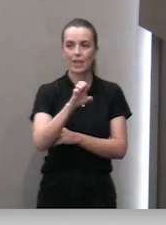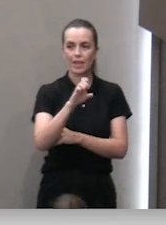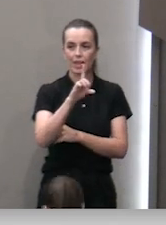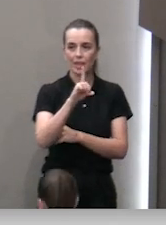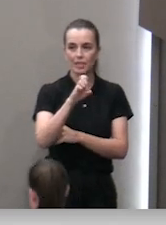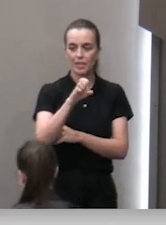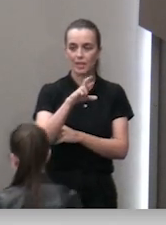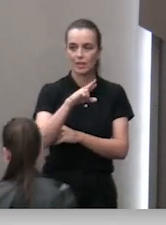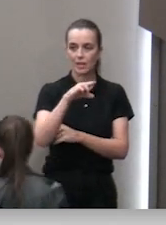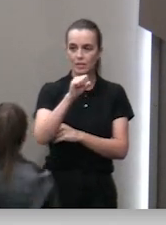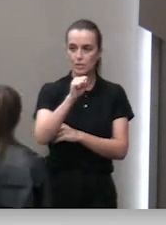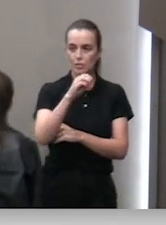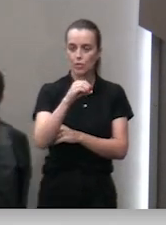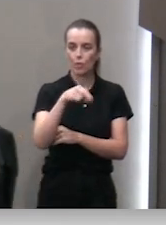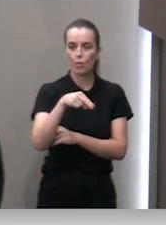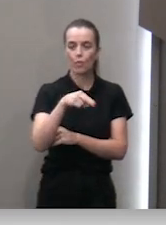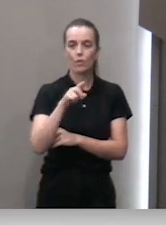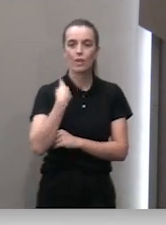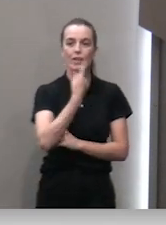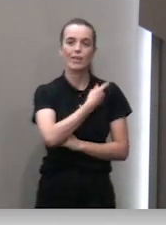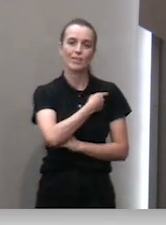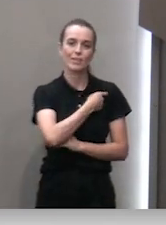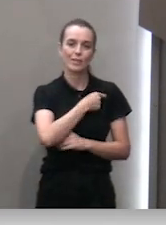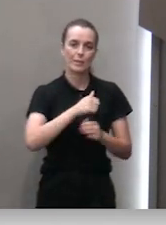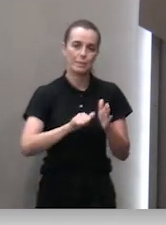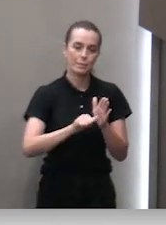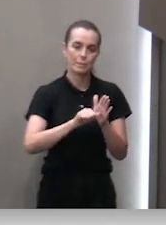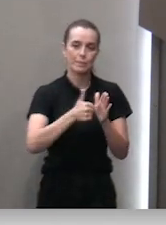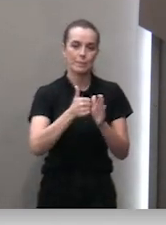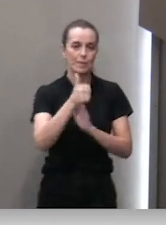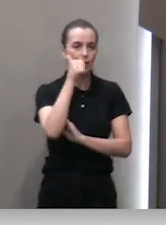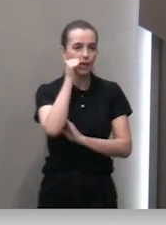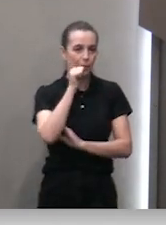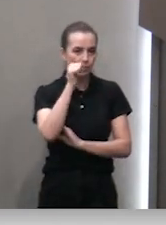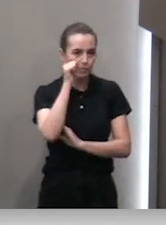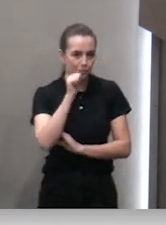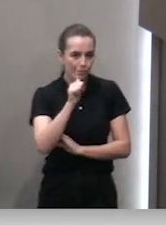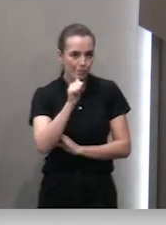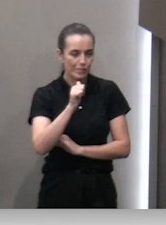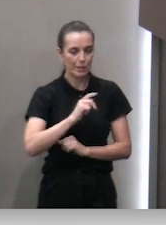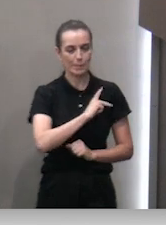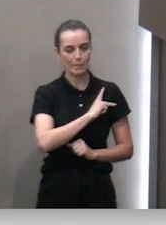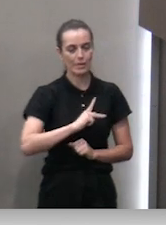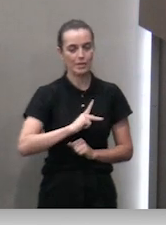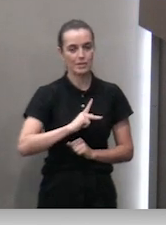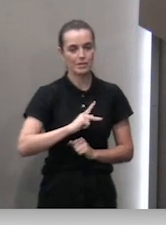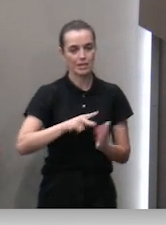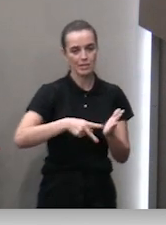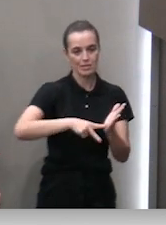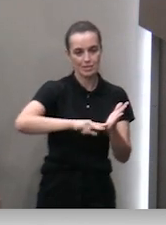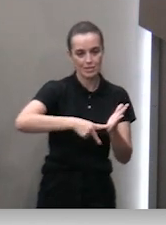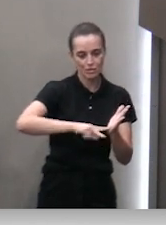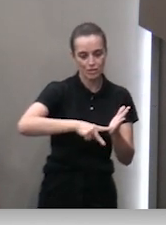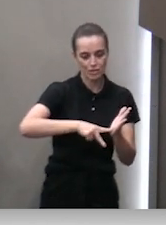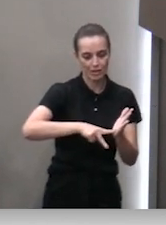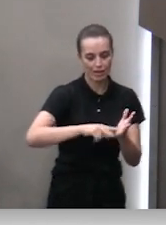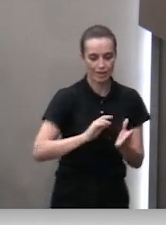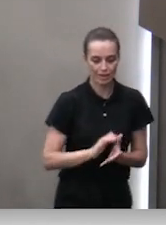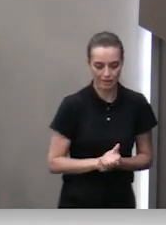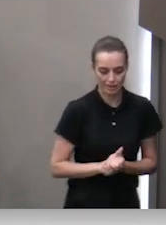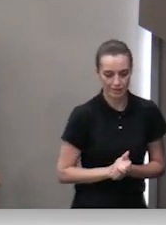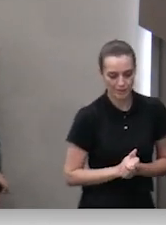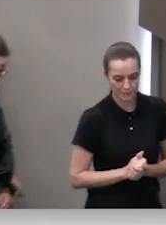Luz Lopes. E a nossa primeira mulher a presidir um sindicato, quebrando